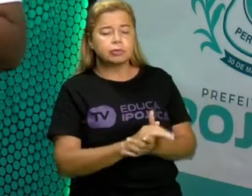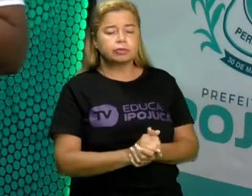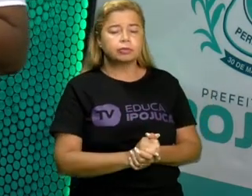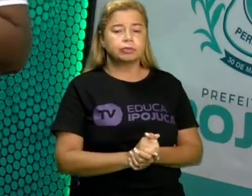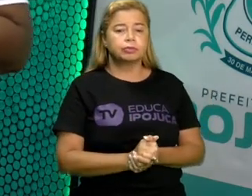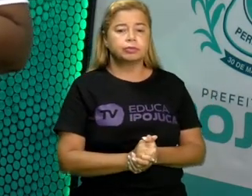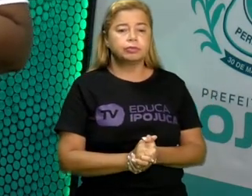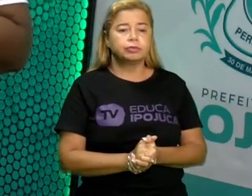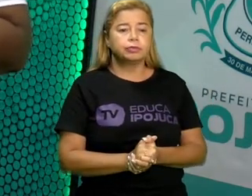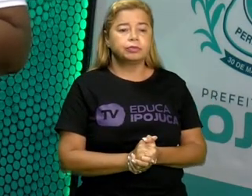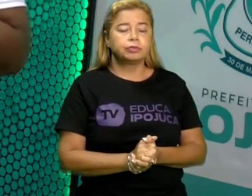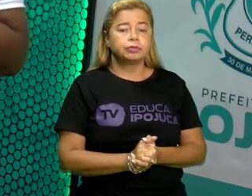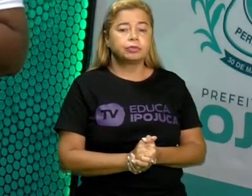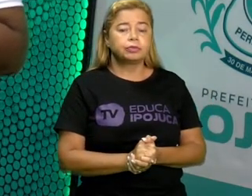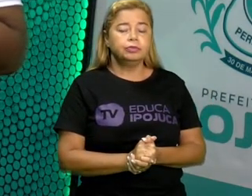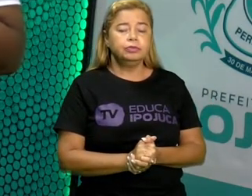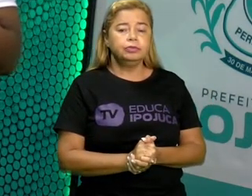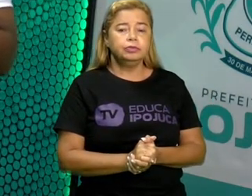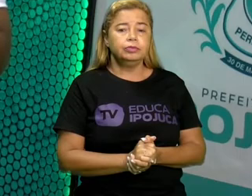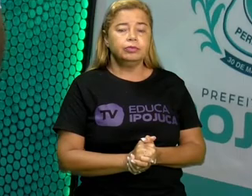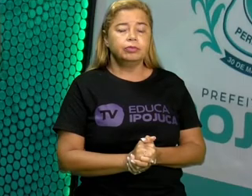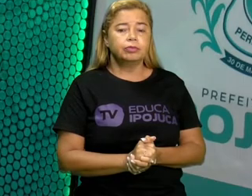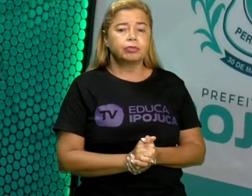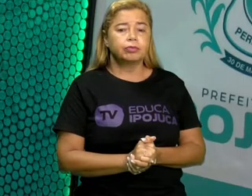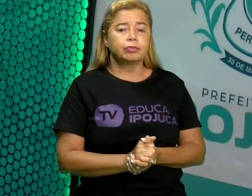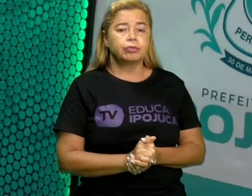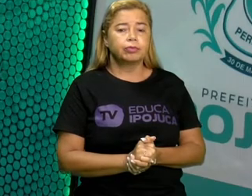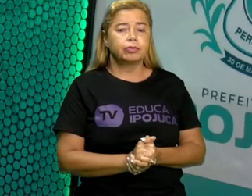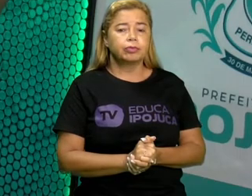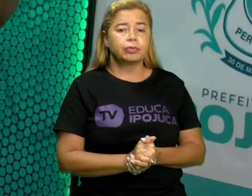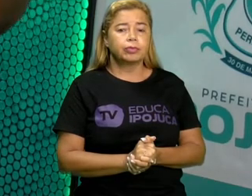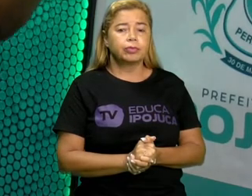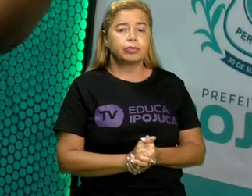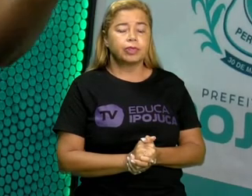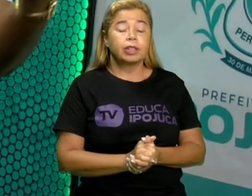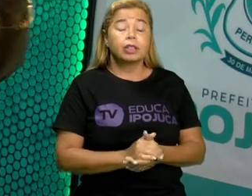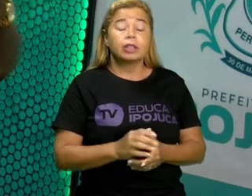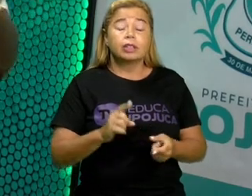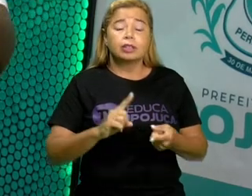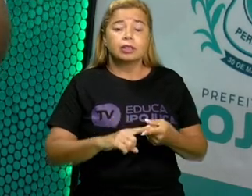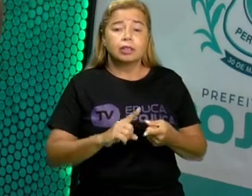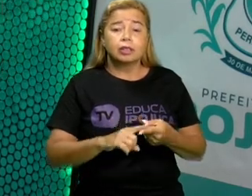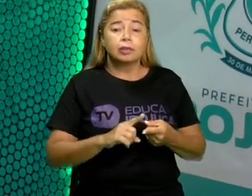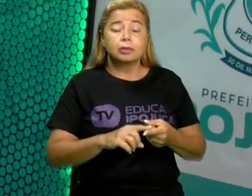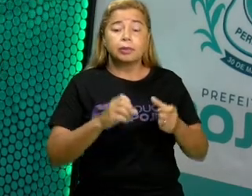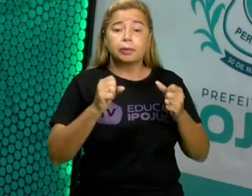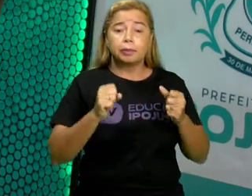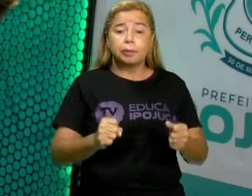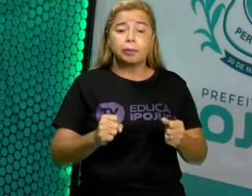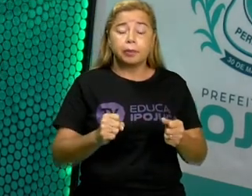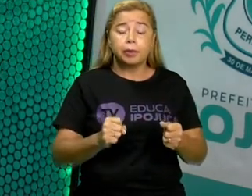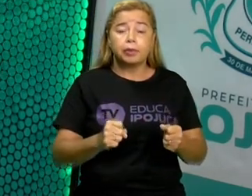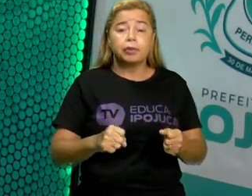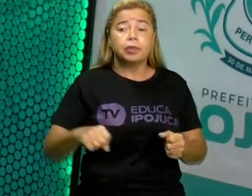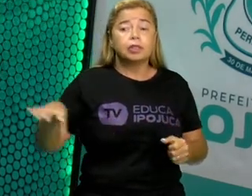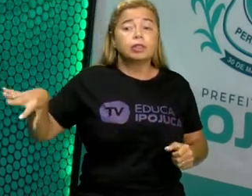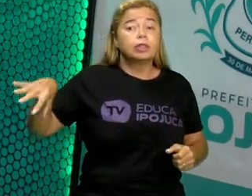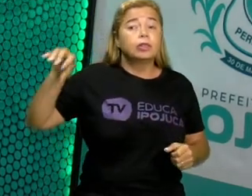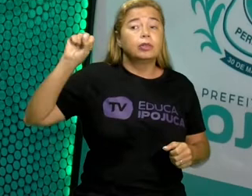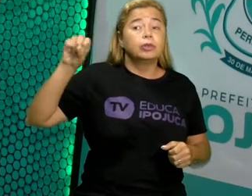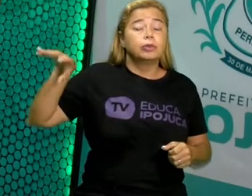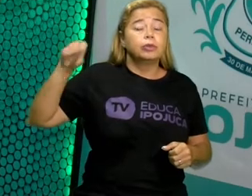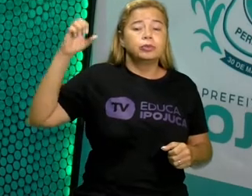e pode ser auditivo também porque ele é transmitir